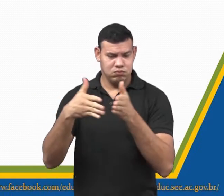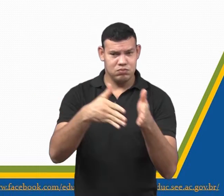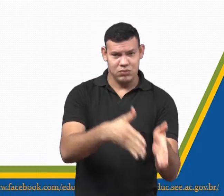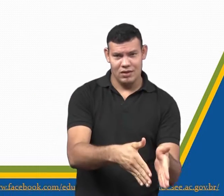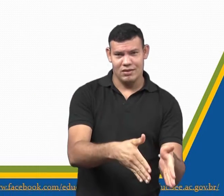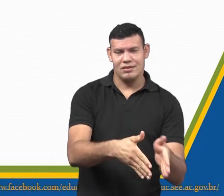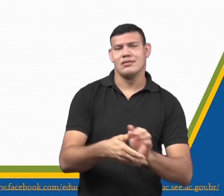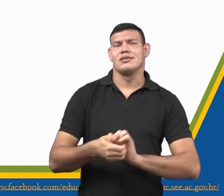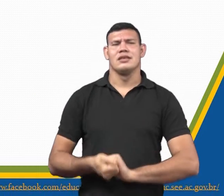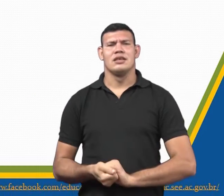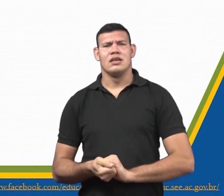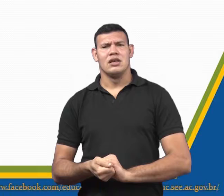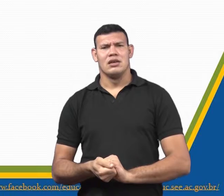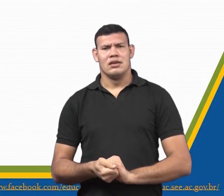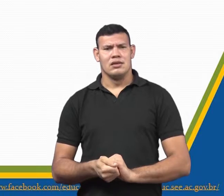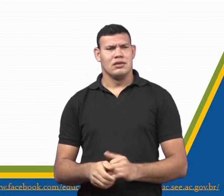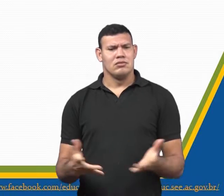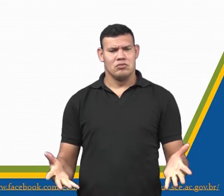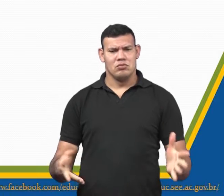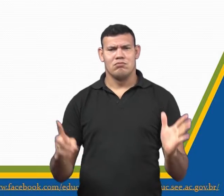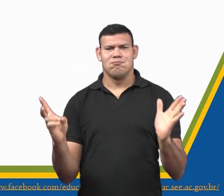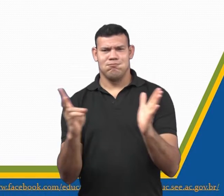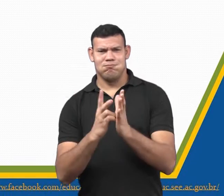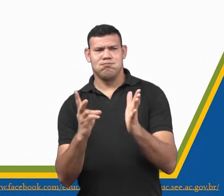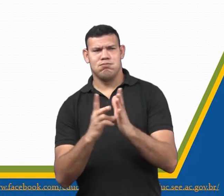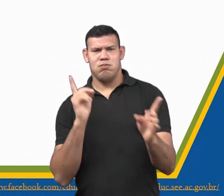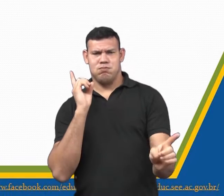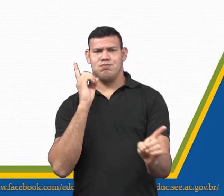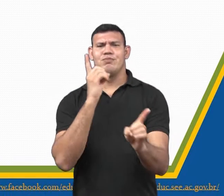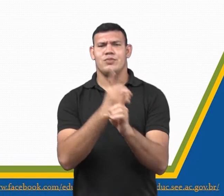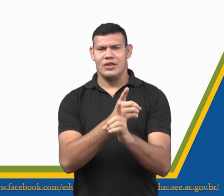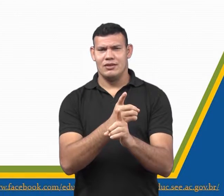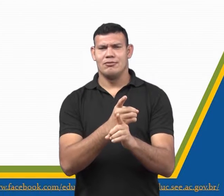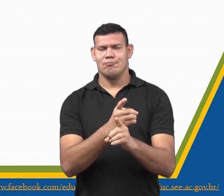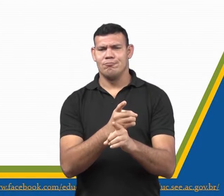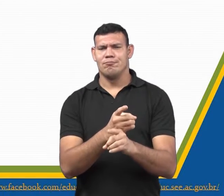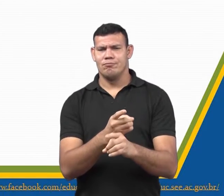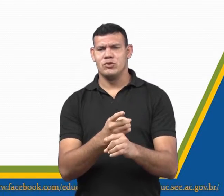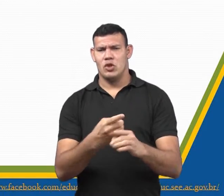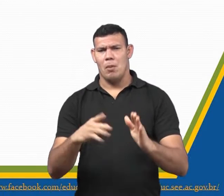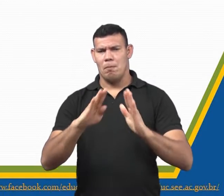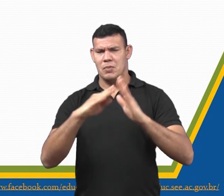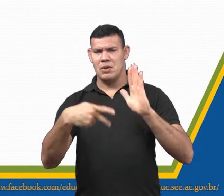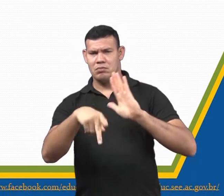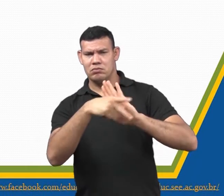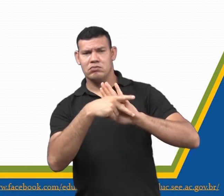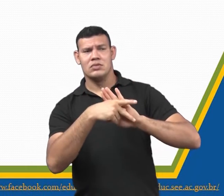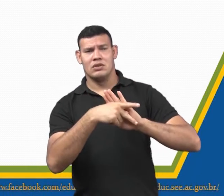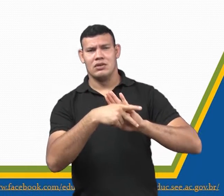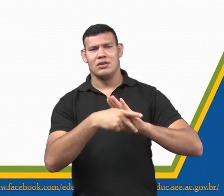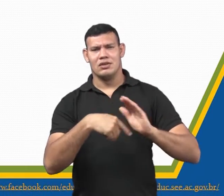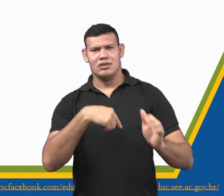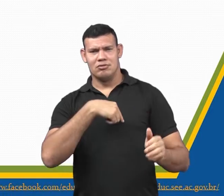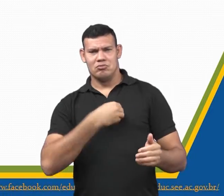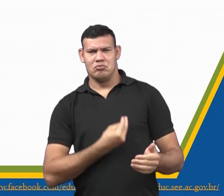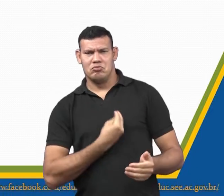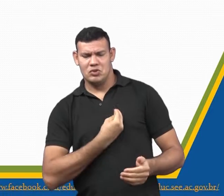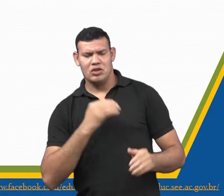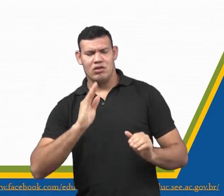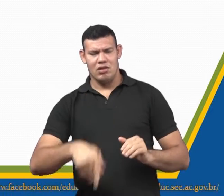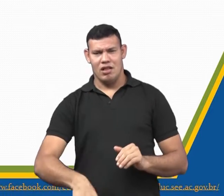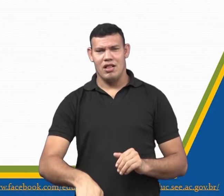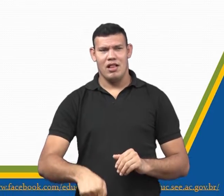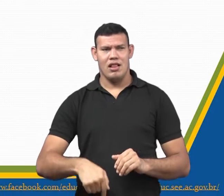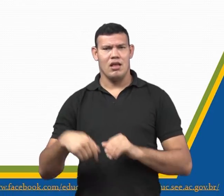ao aqui chegarem, se depararam com os povos indígenas, originários dessa terra, e posteriormente com a escravização de